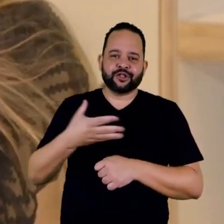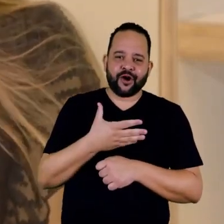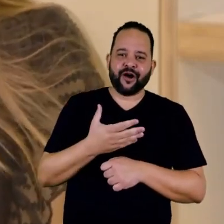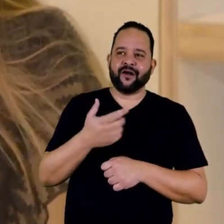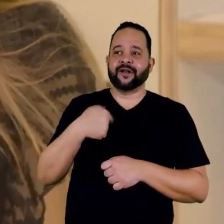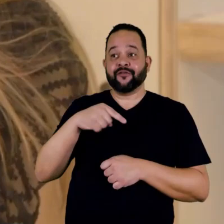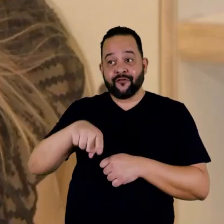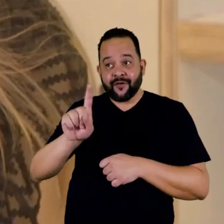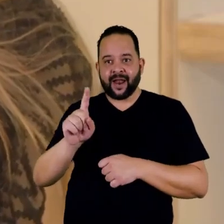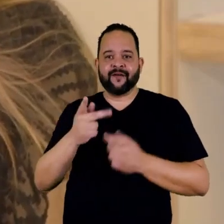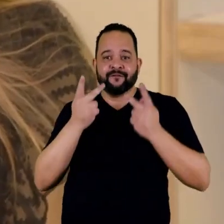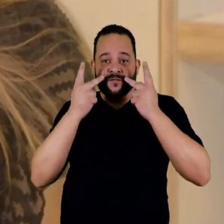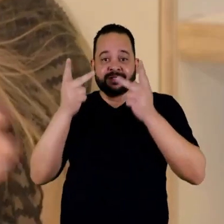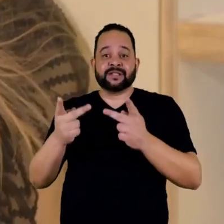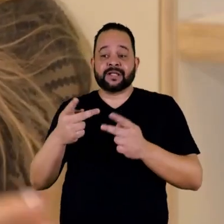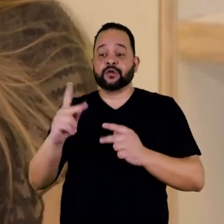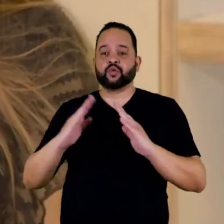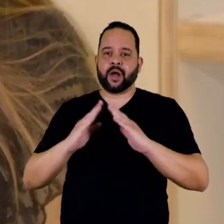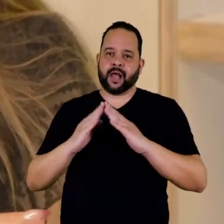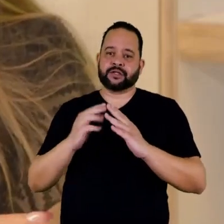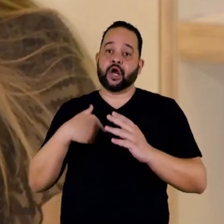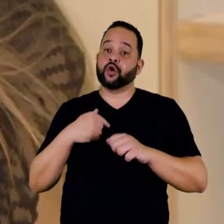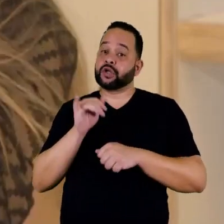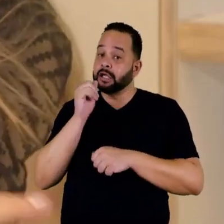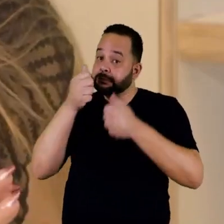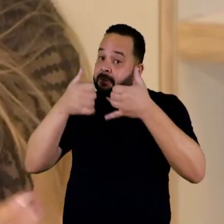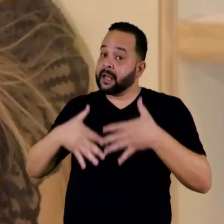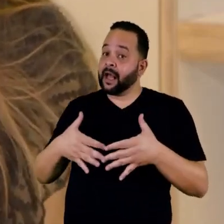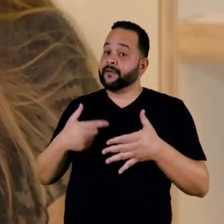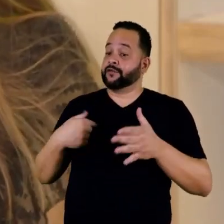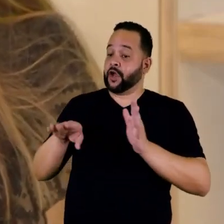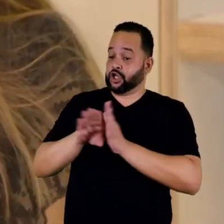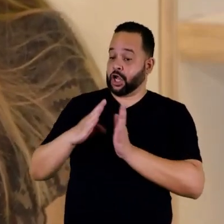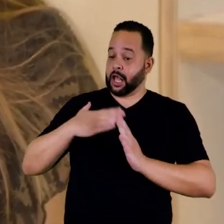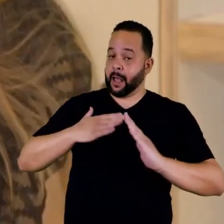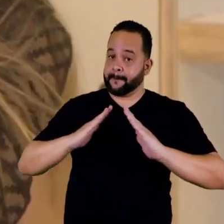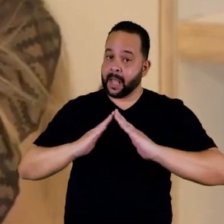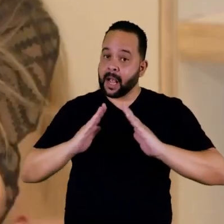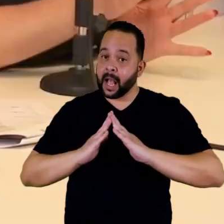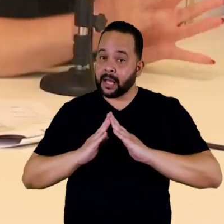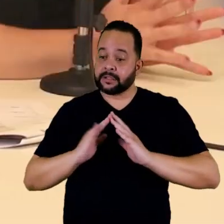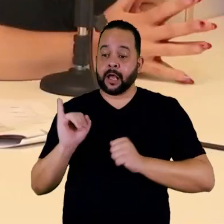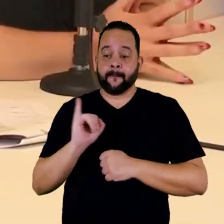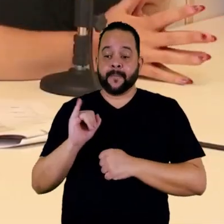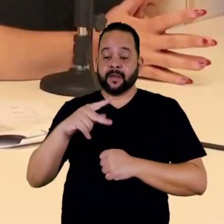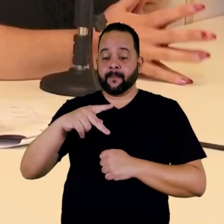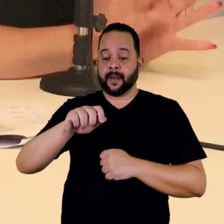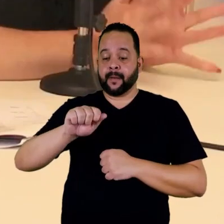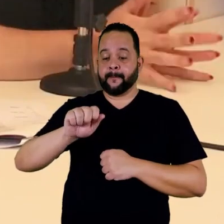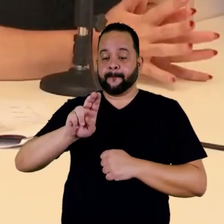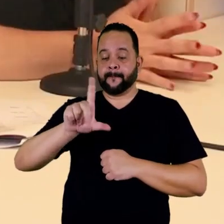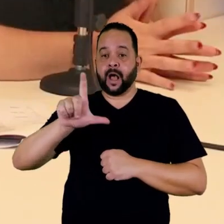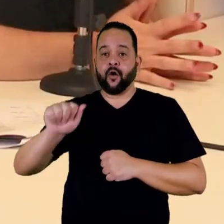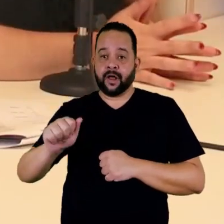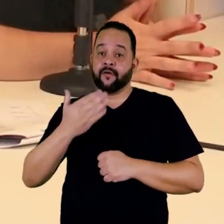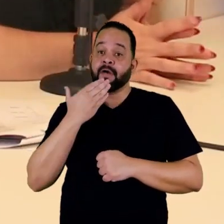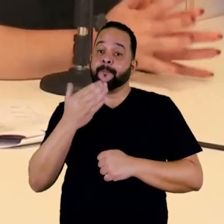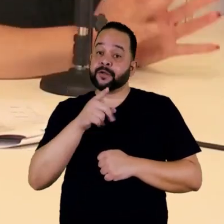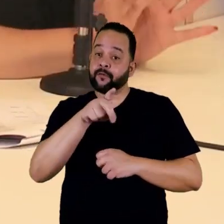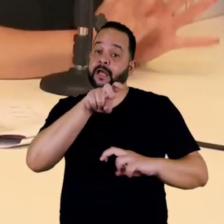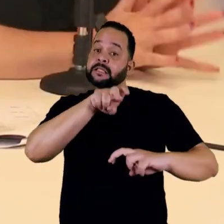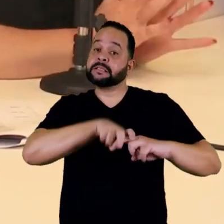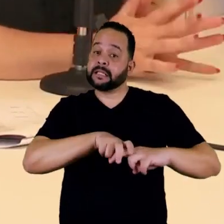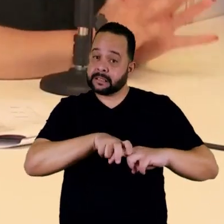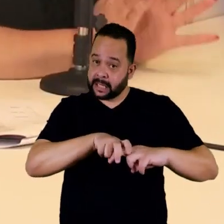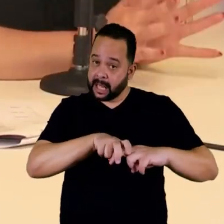aí falava Ah nós vamos na sua casa tá bom eu falava ó gente deixa eu falar uma coisa para vocês a gente vai chegar na minha casa a minha irmã Paula vai falar para vocês sentarem e